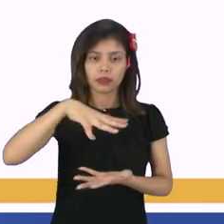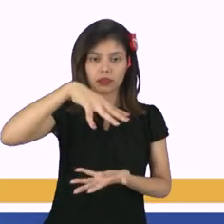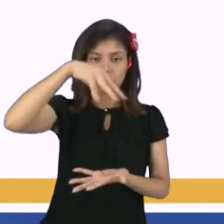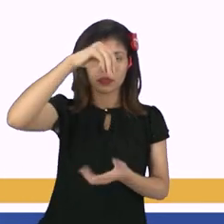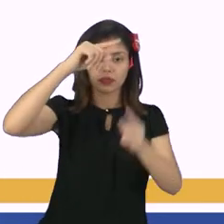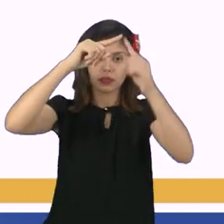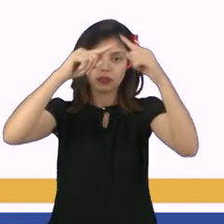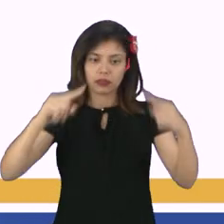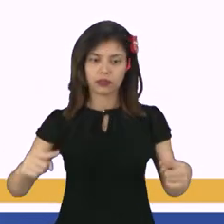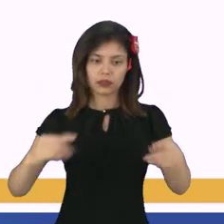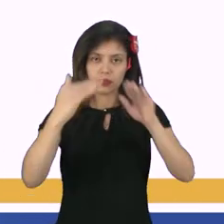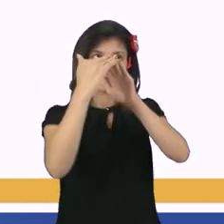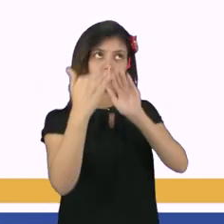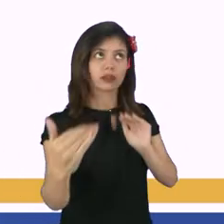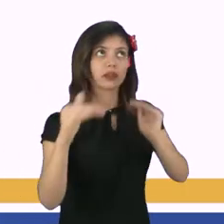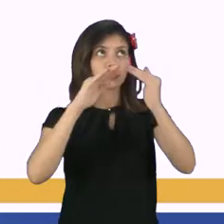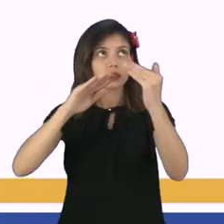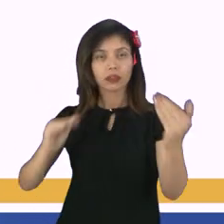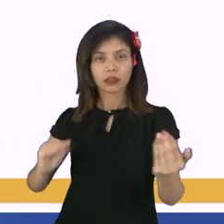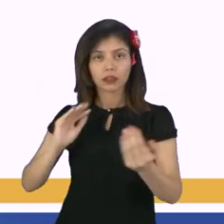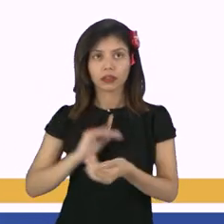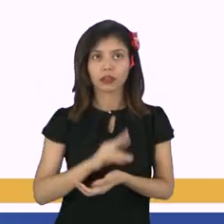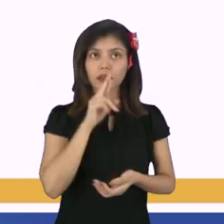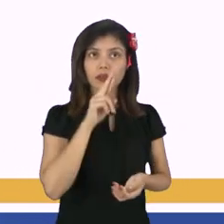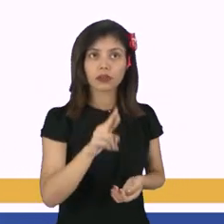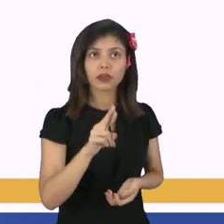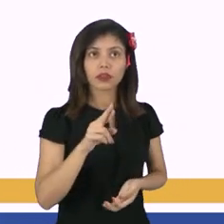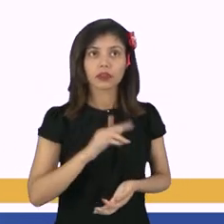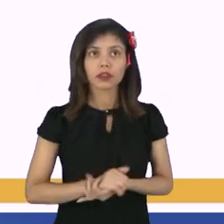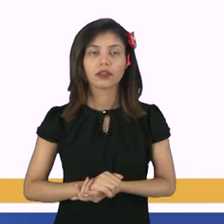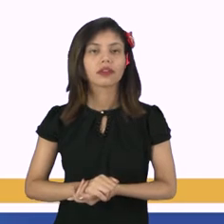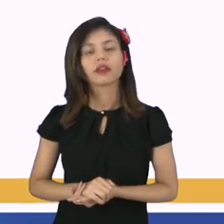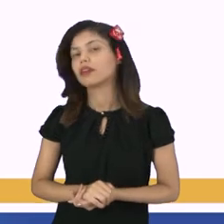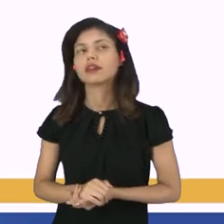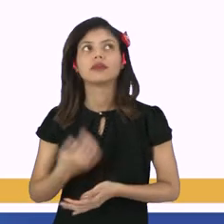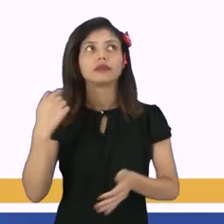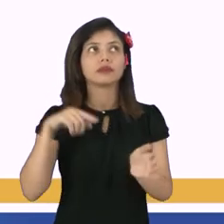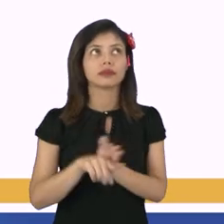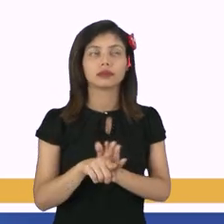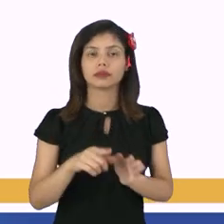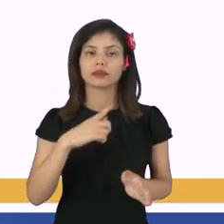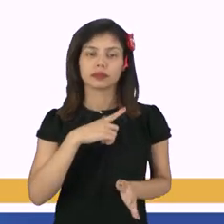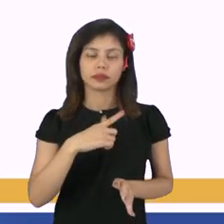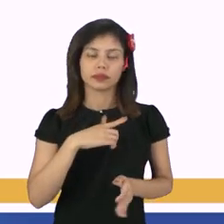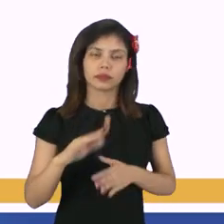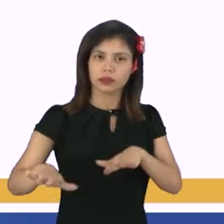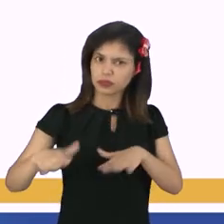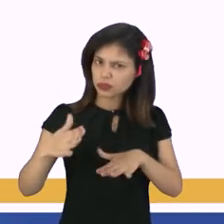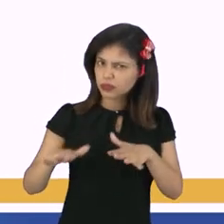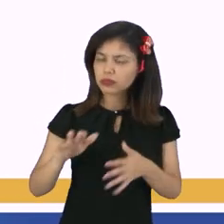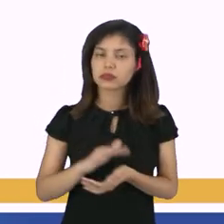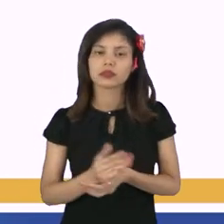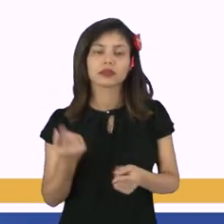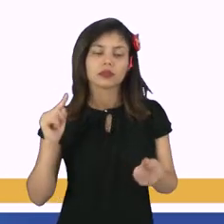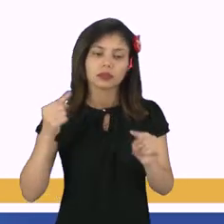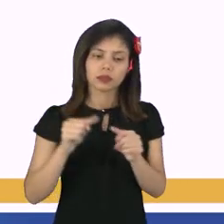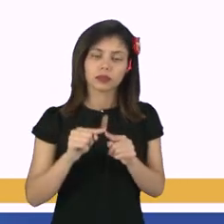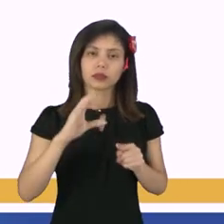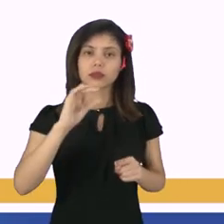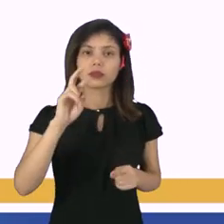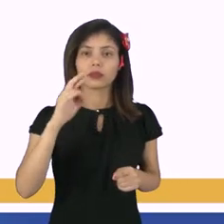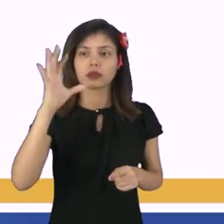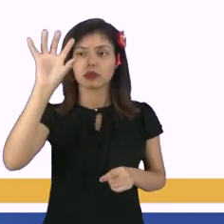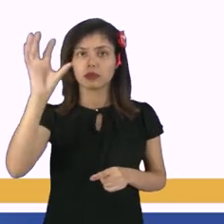não pode ser então nós temos que a resposta para essa questão é trata-se de um cilindro aproximadamente o cilindro